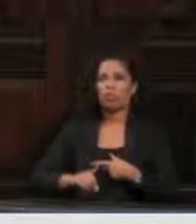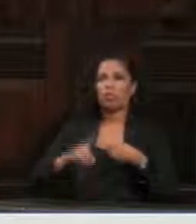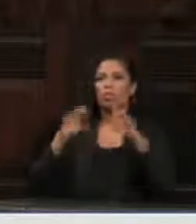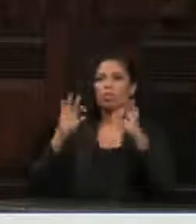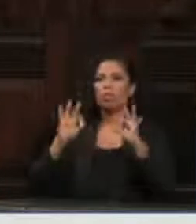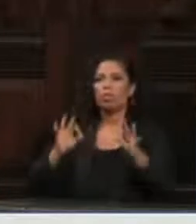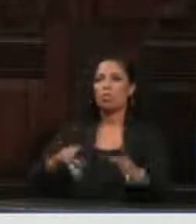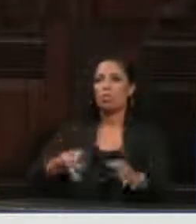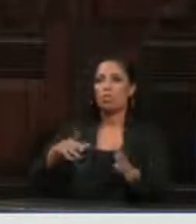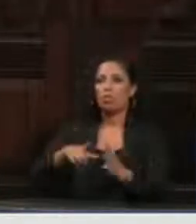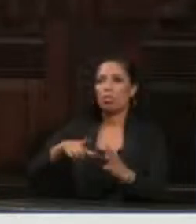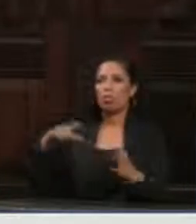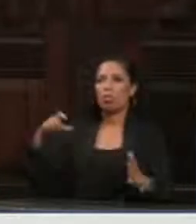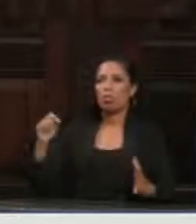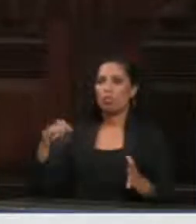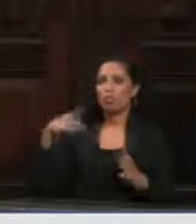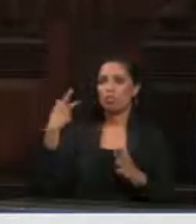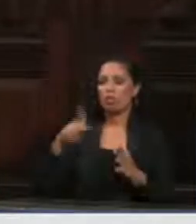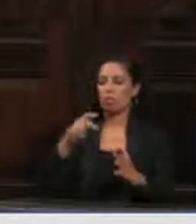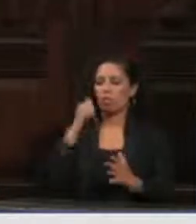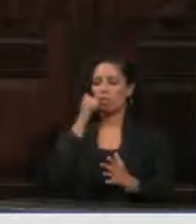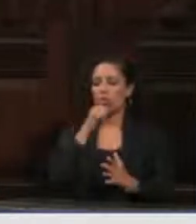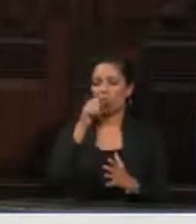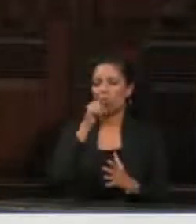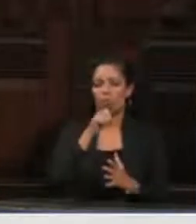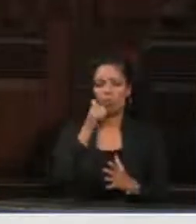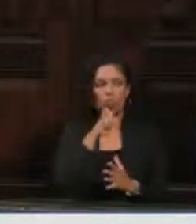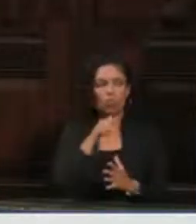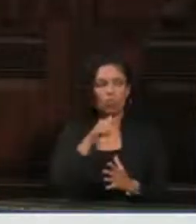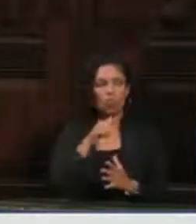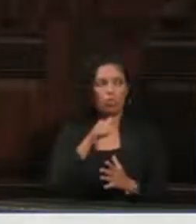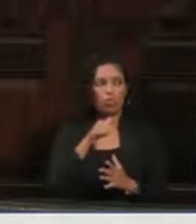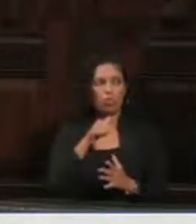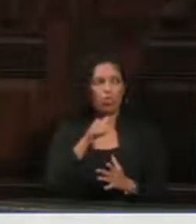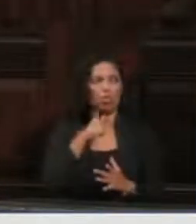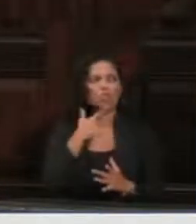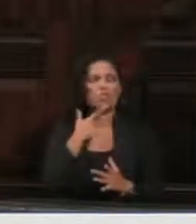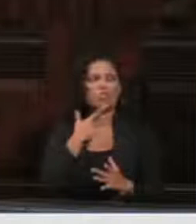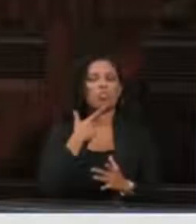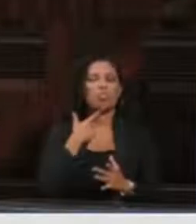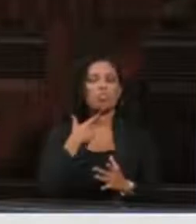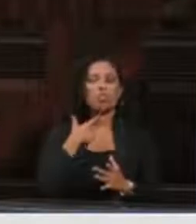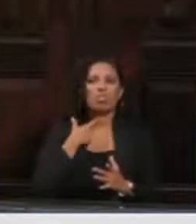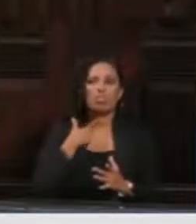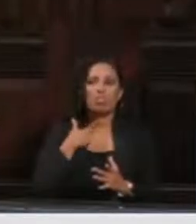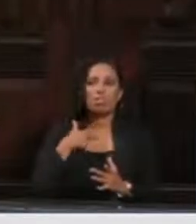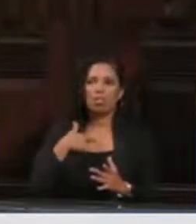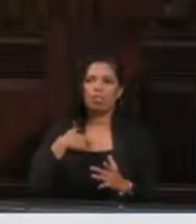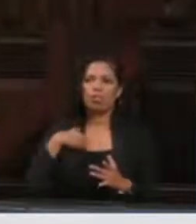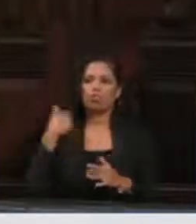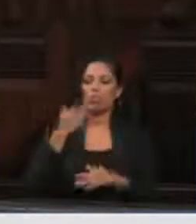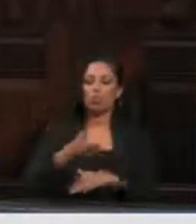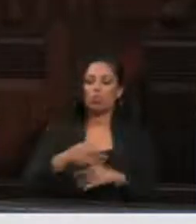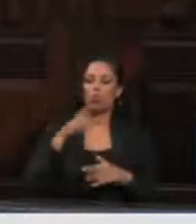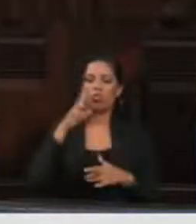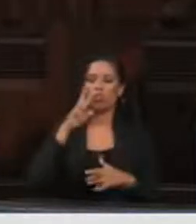de escolha da mulher em ser atendida por um profissional legalmente